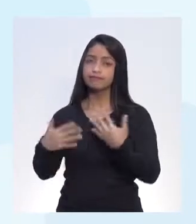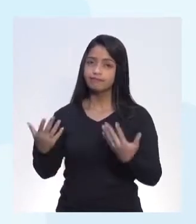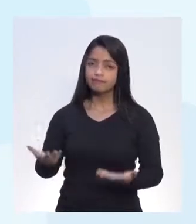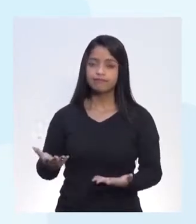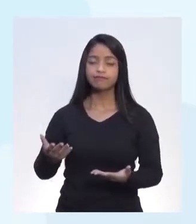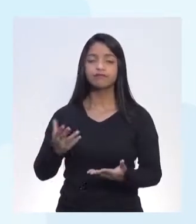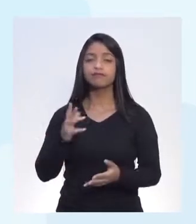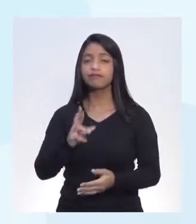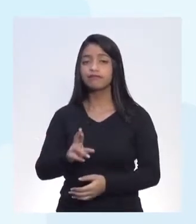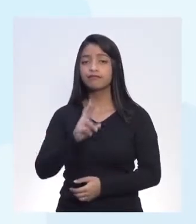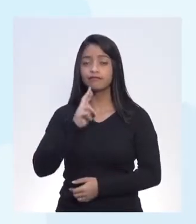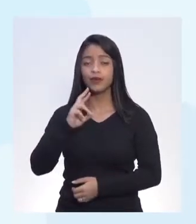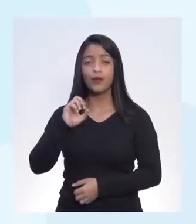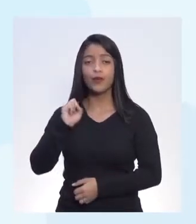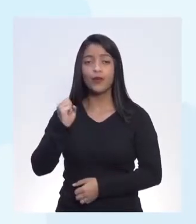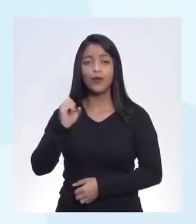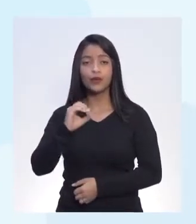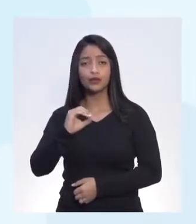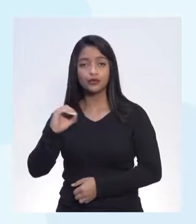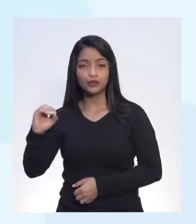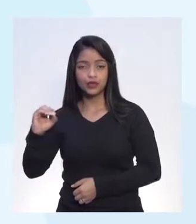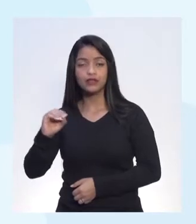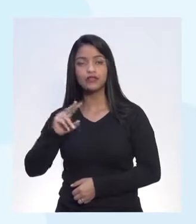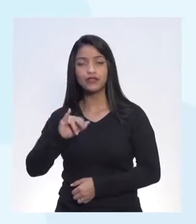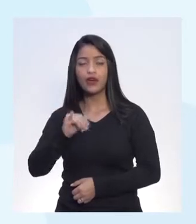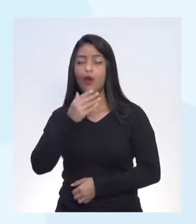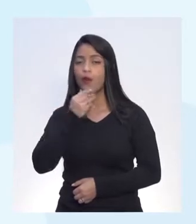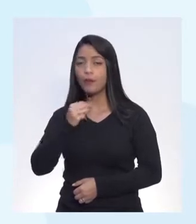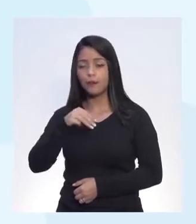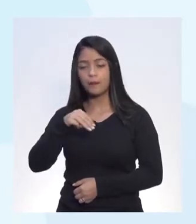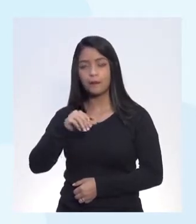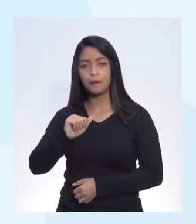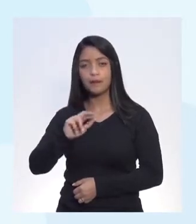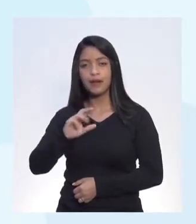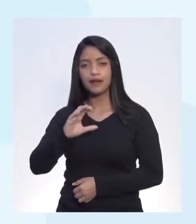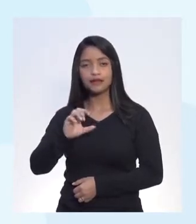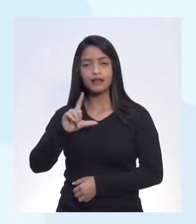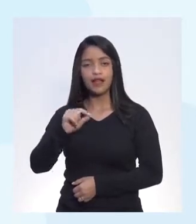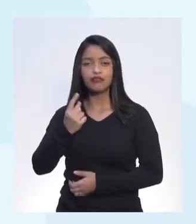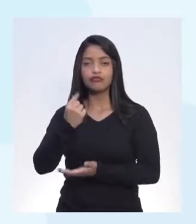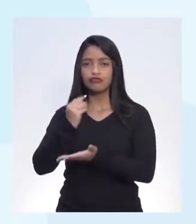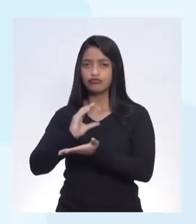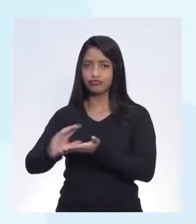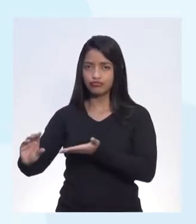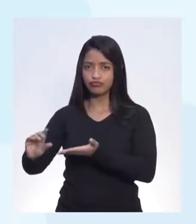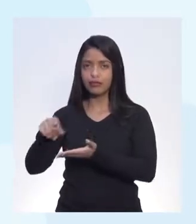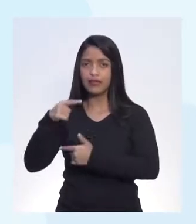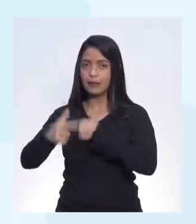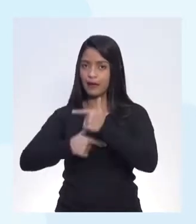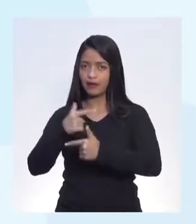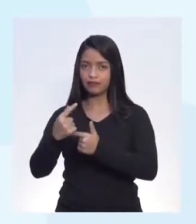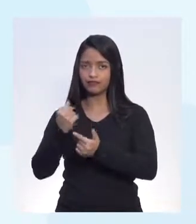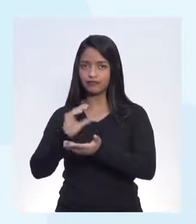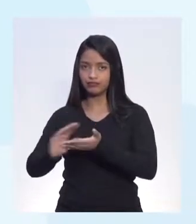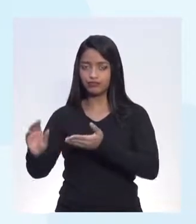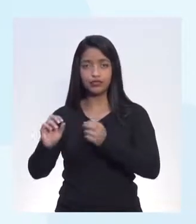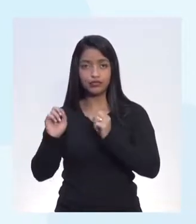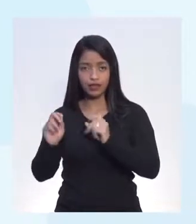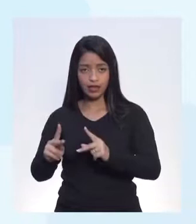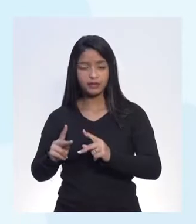ali 800. O Marcelo receberá R$800 pelo trabalho prestado, tá ok? Ok.